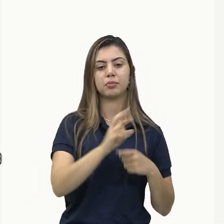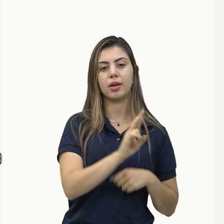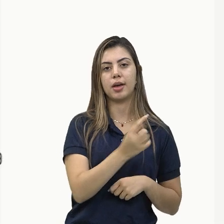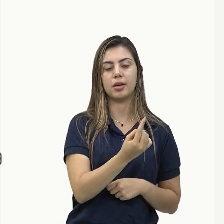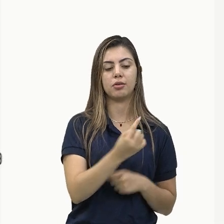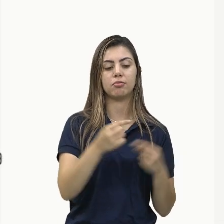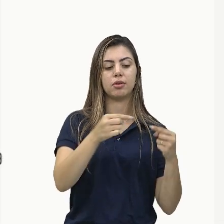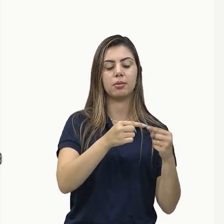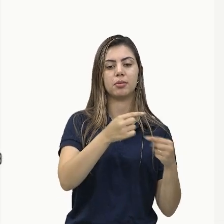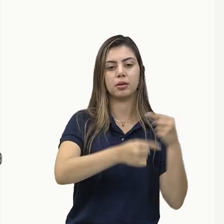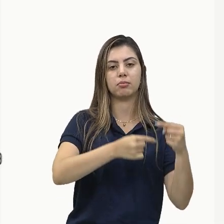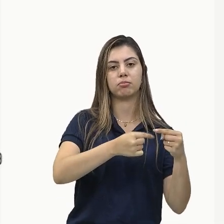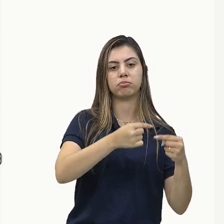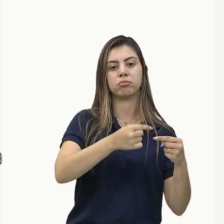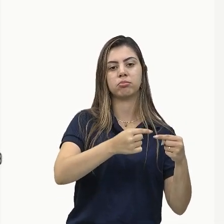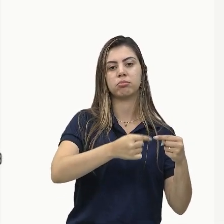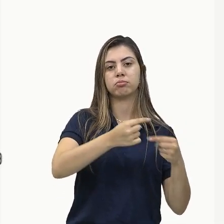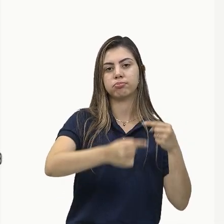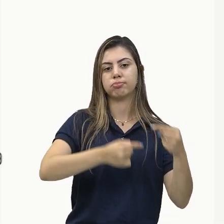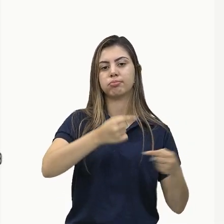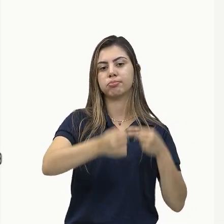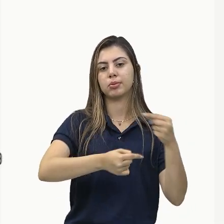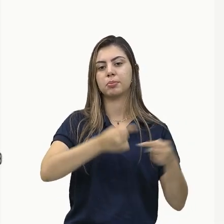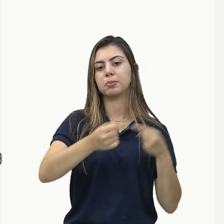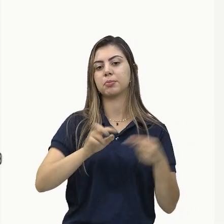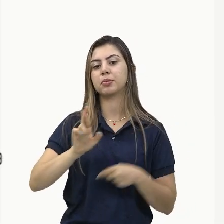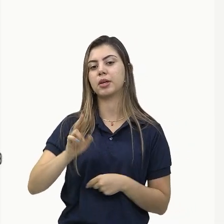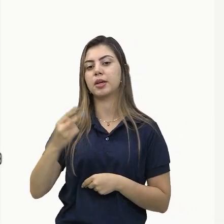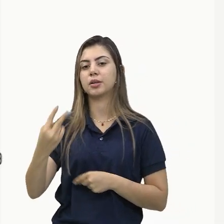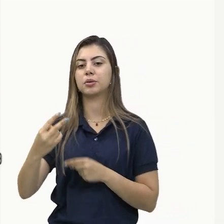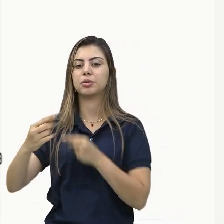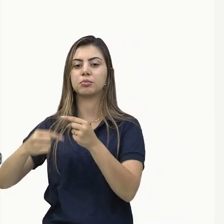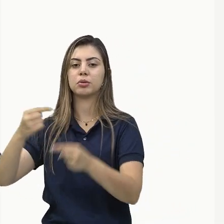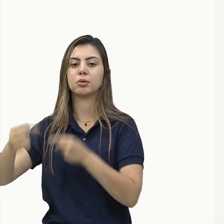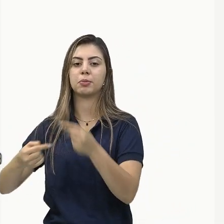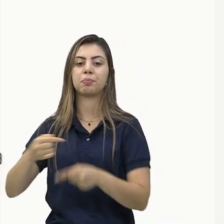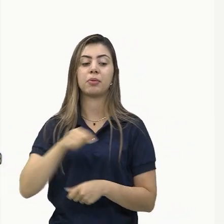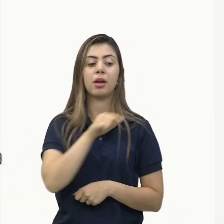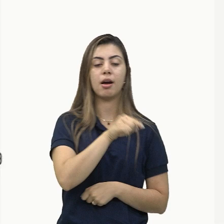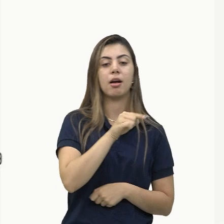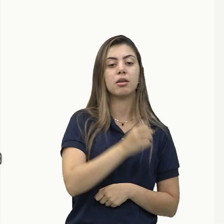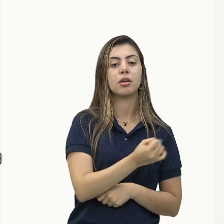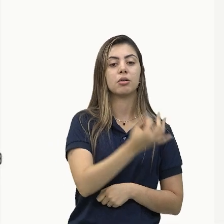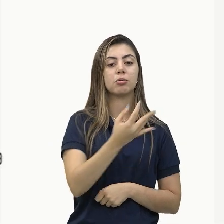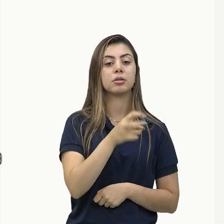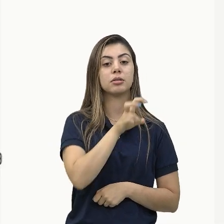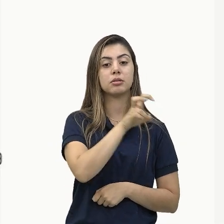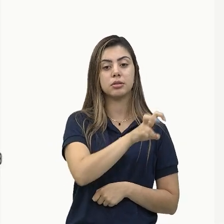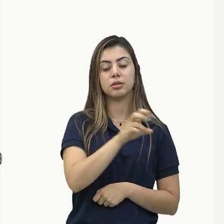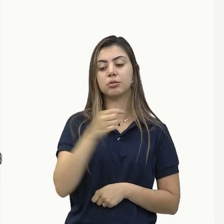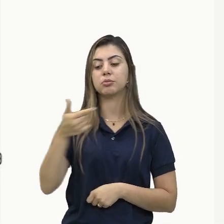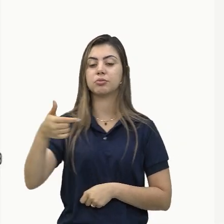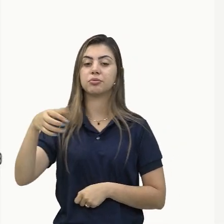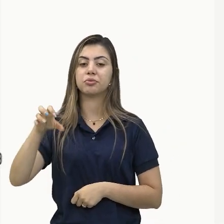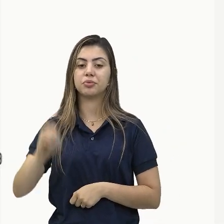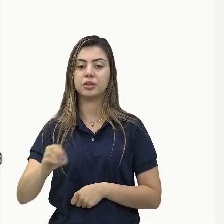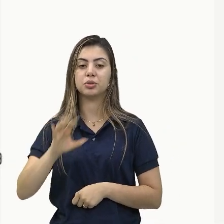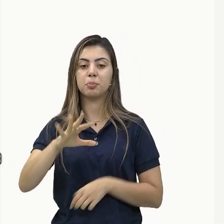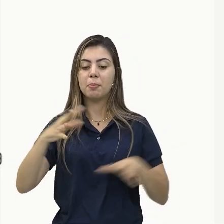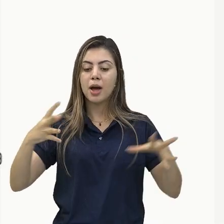2, o R1 vale 5, o R2 vale 20, e a diferença de potencial do circuito vale 100